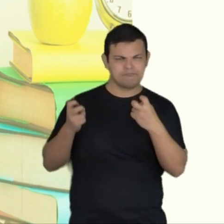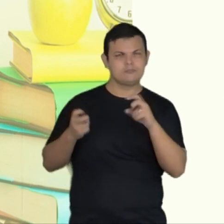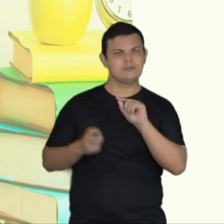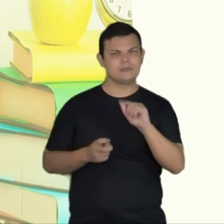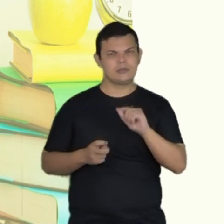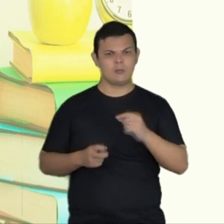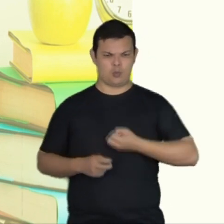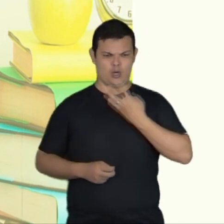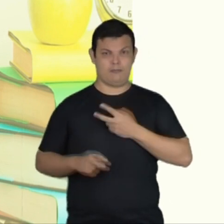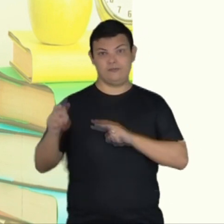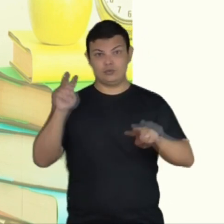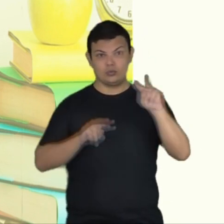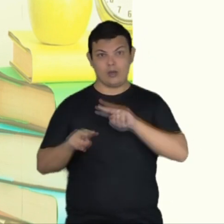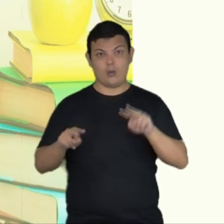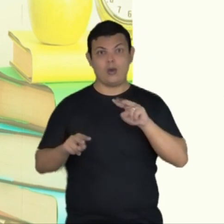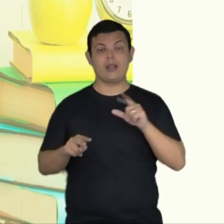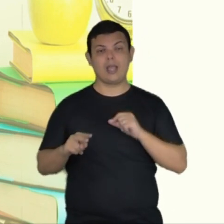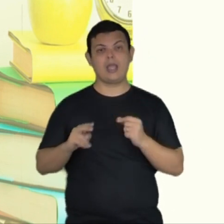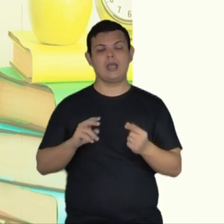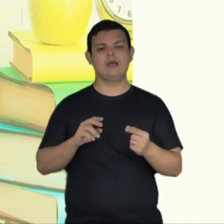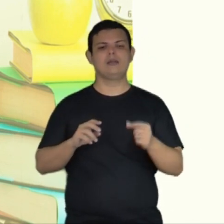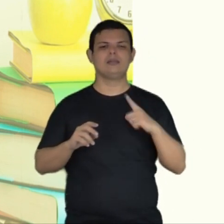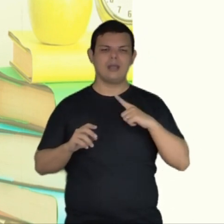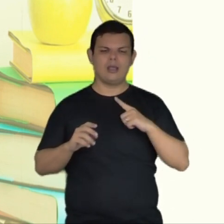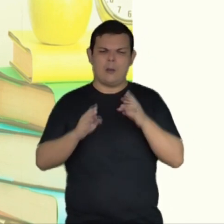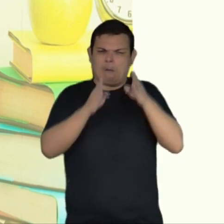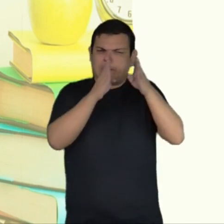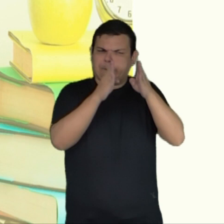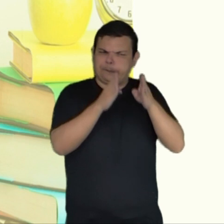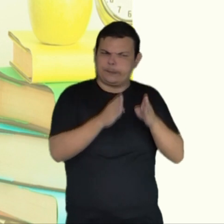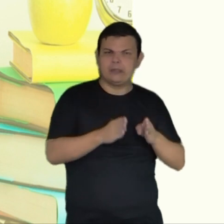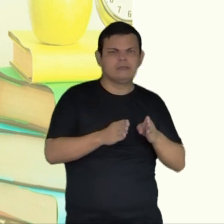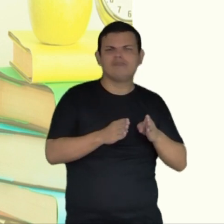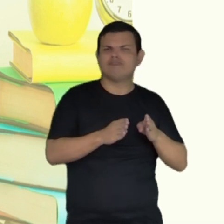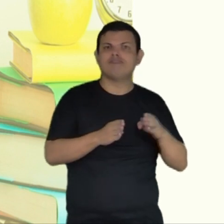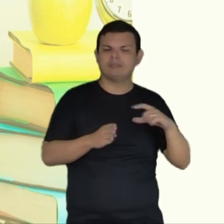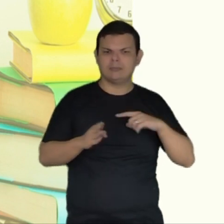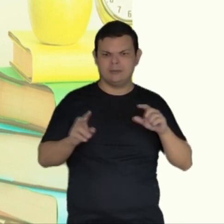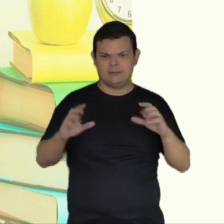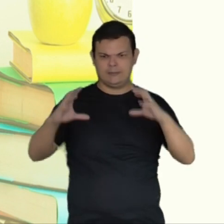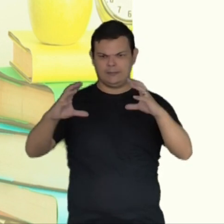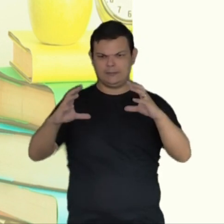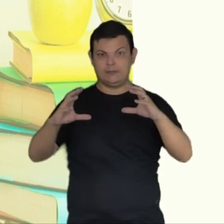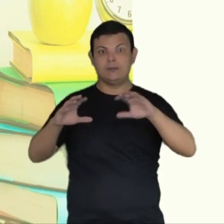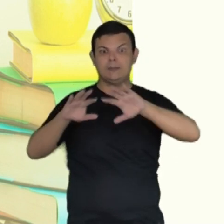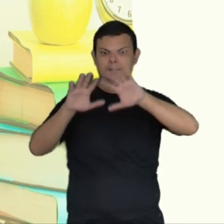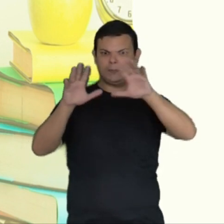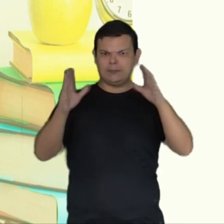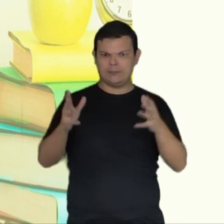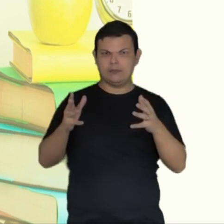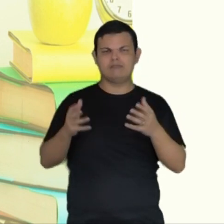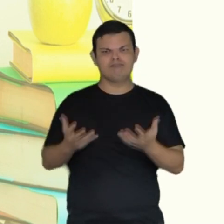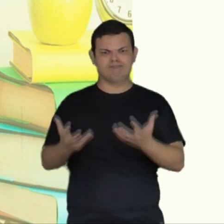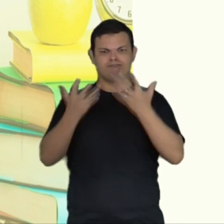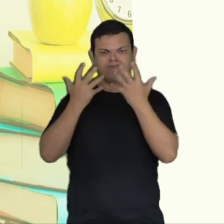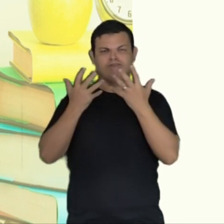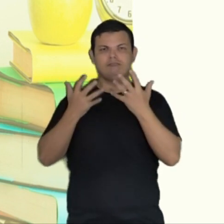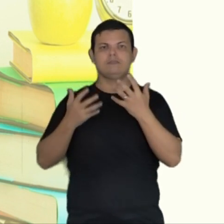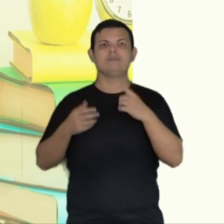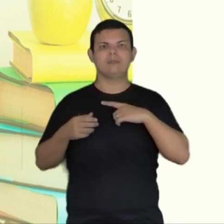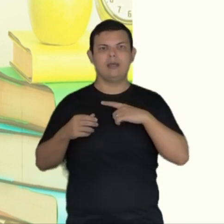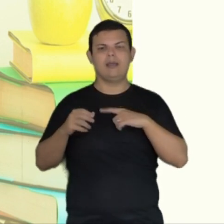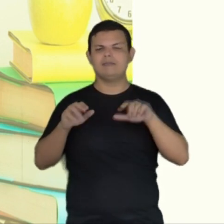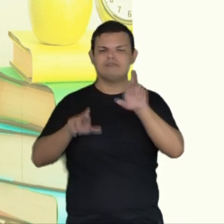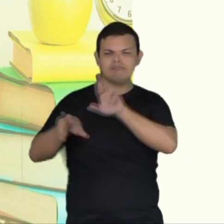poema visual é uma expressão poética não formal que valoriza os efeitos visuais, ou seja, prioriza a formação de